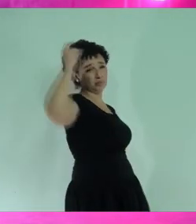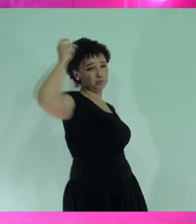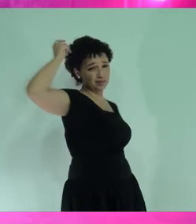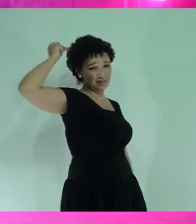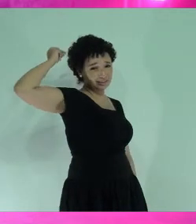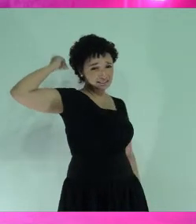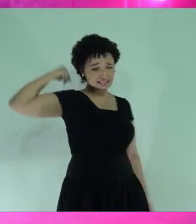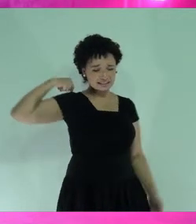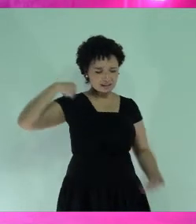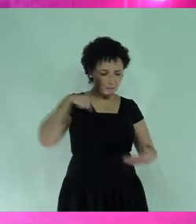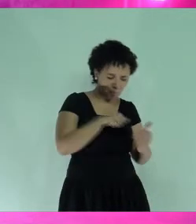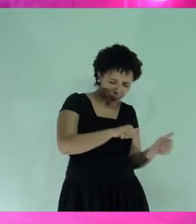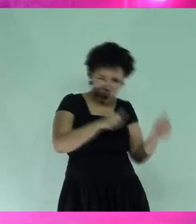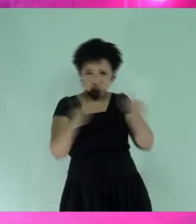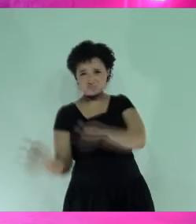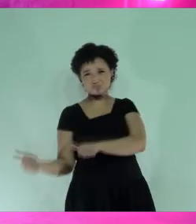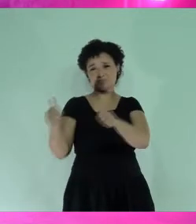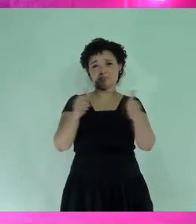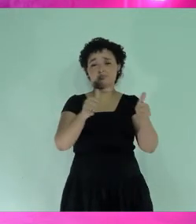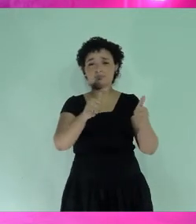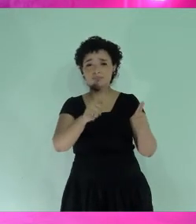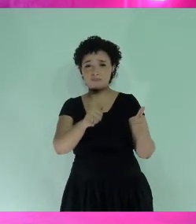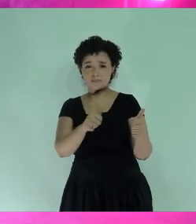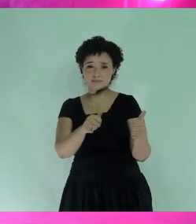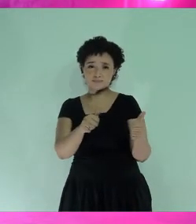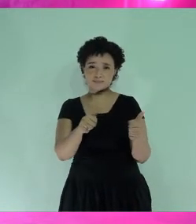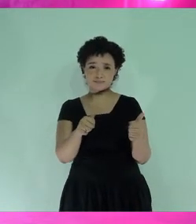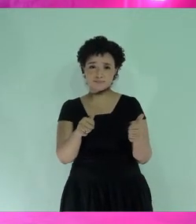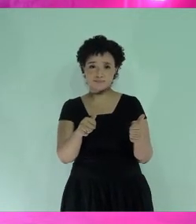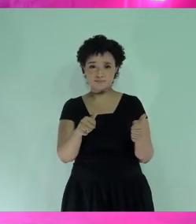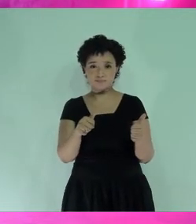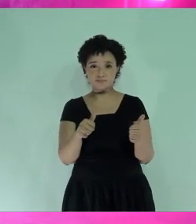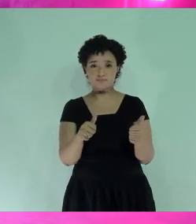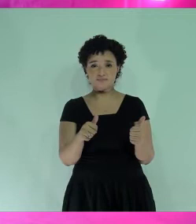Antes mesmo de sermos batizados,